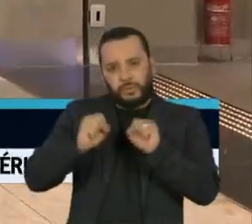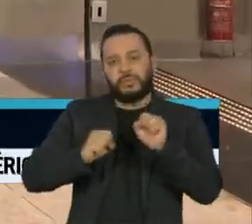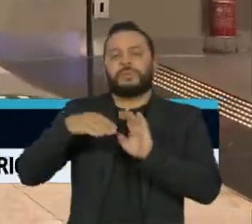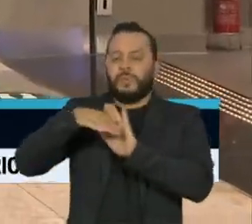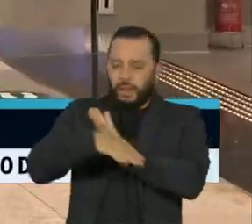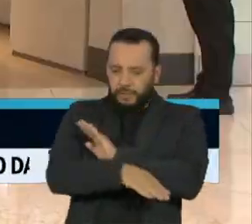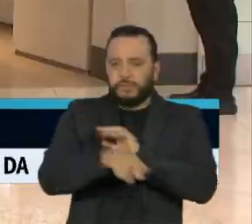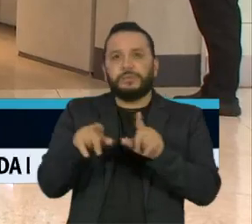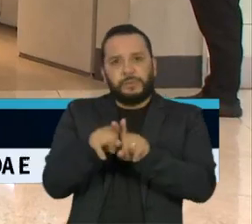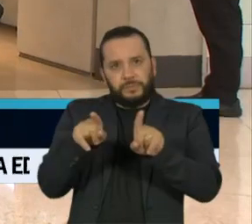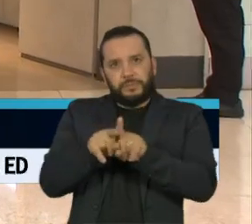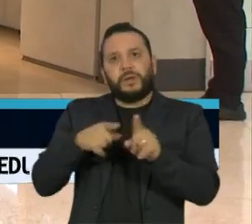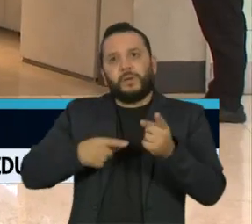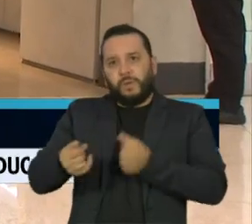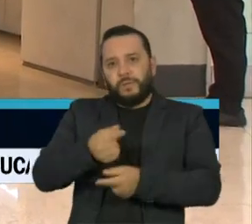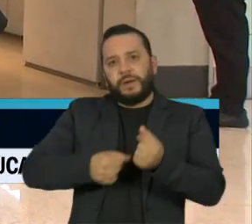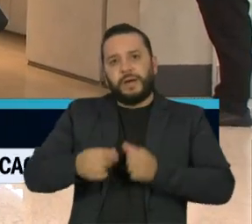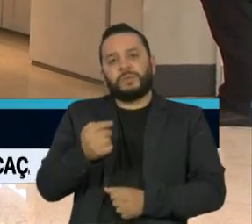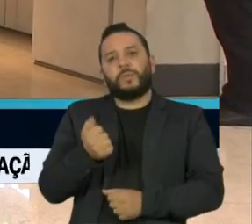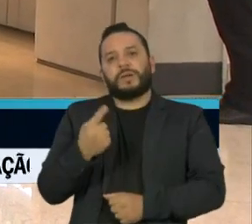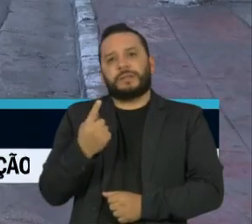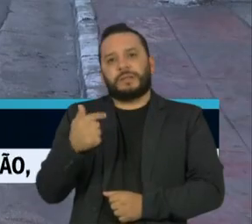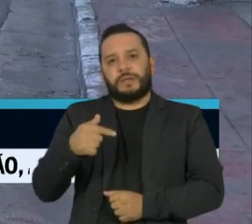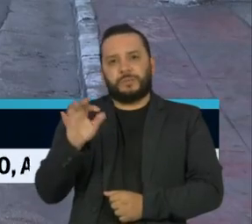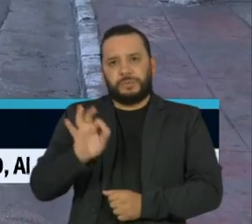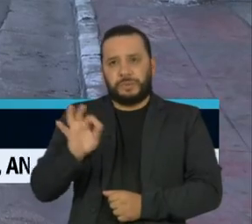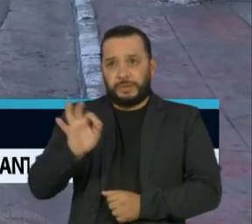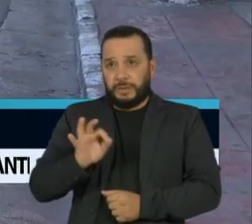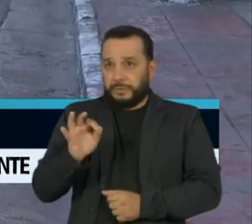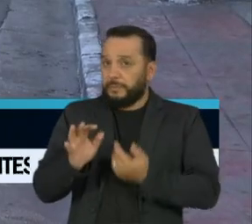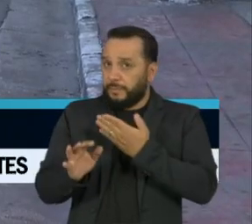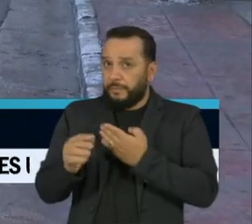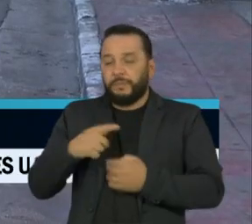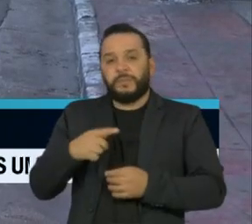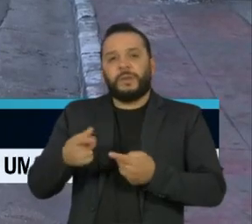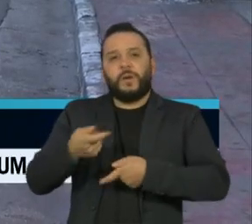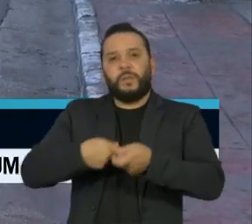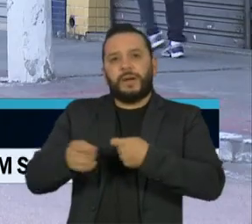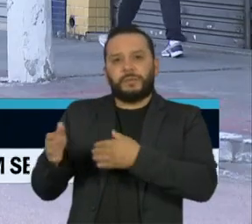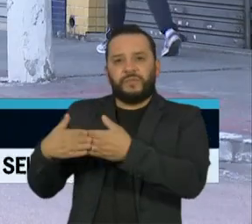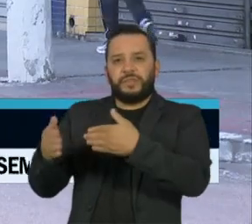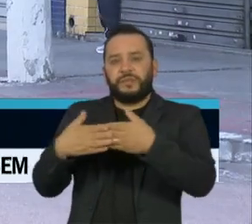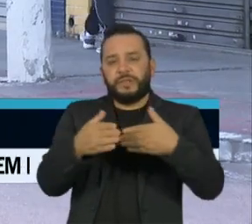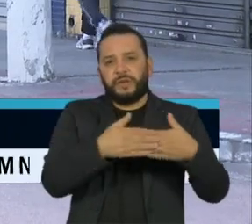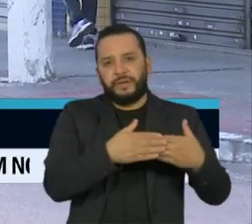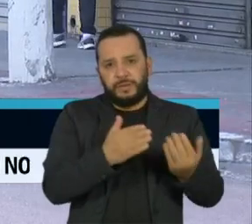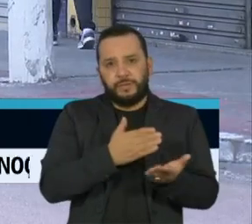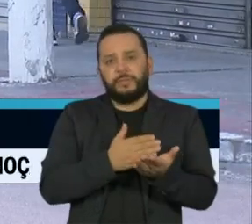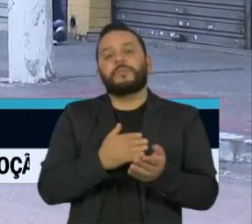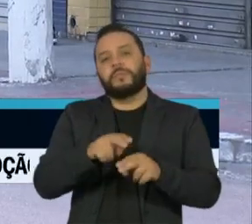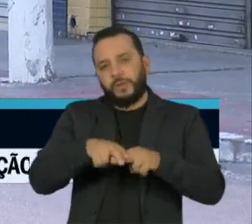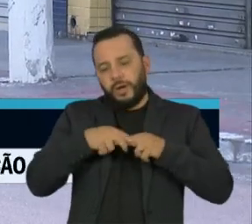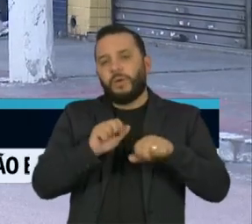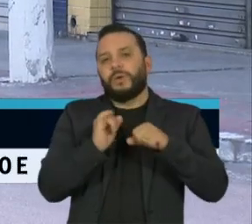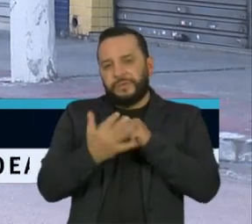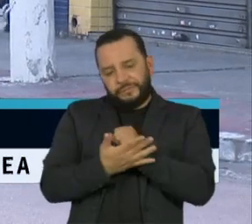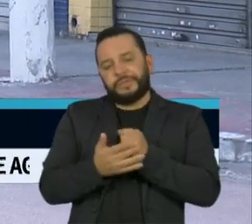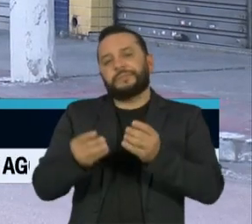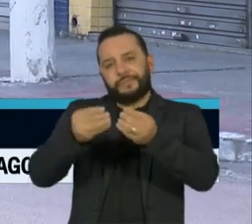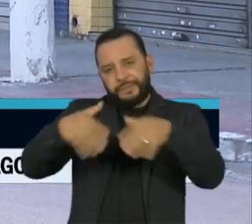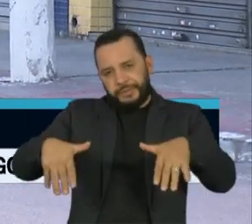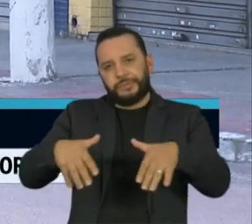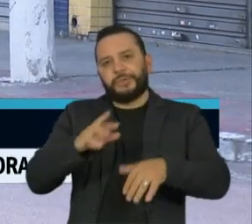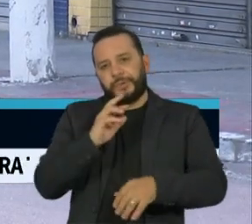comércio, o tombo encostou nos 17%. O fechamento de parte das lojas no início do isolamento social foi determinante para